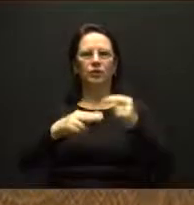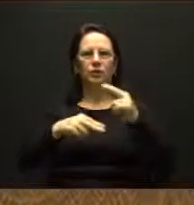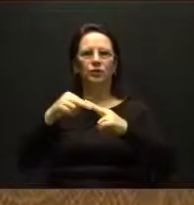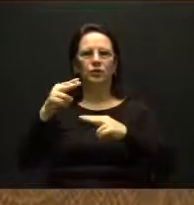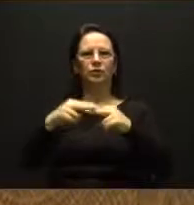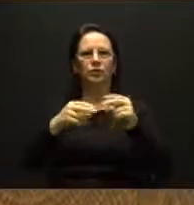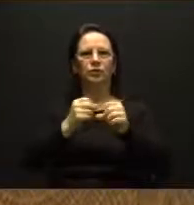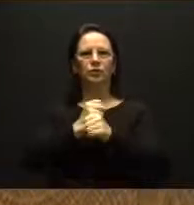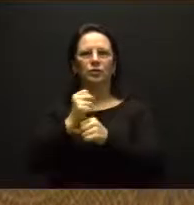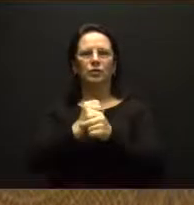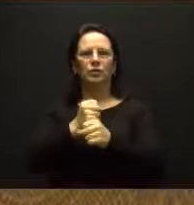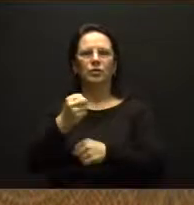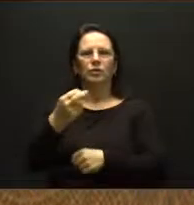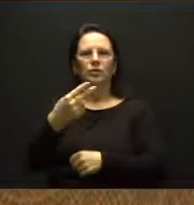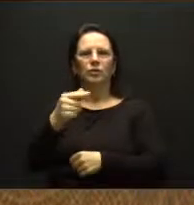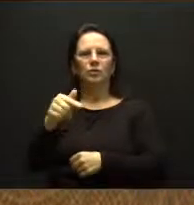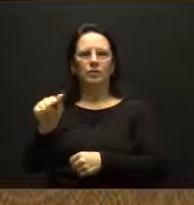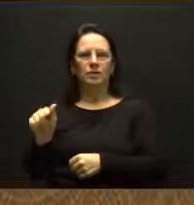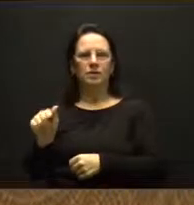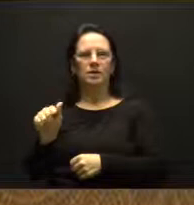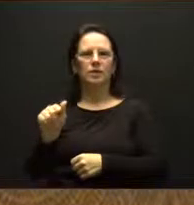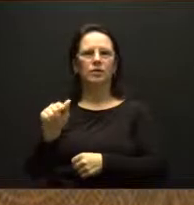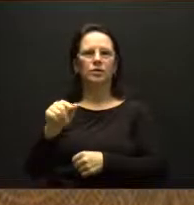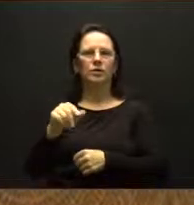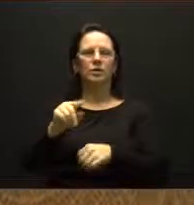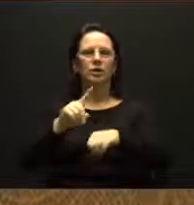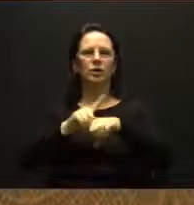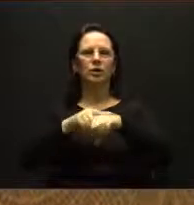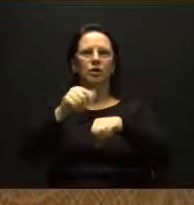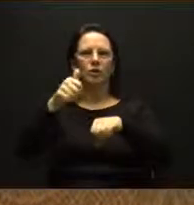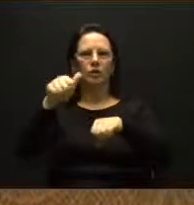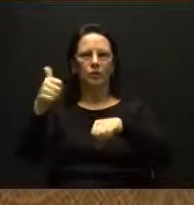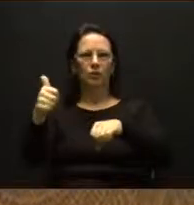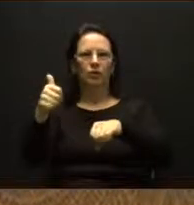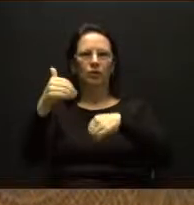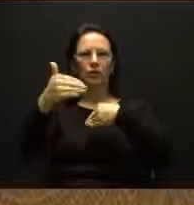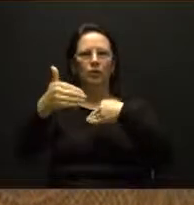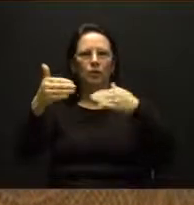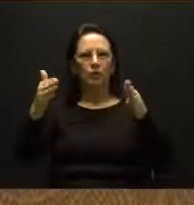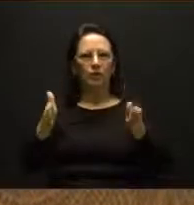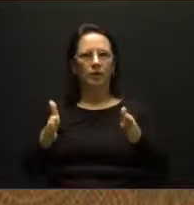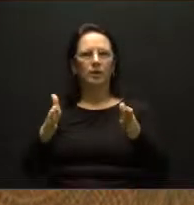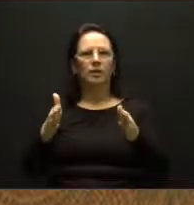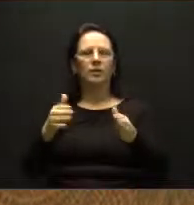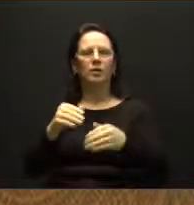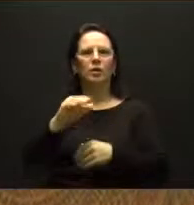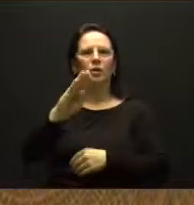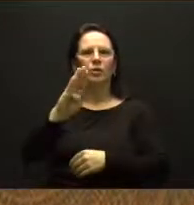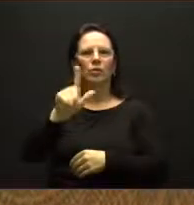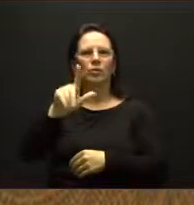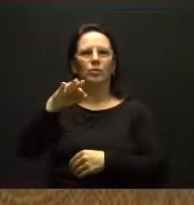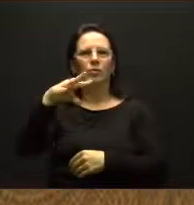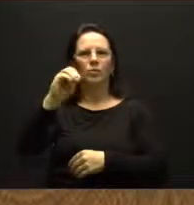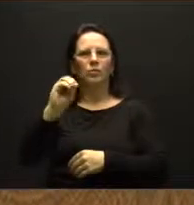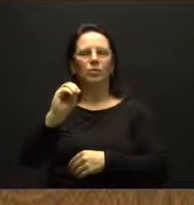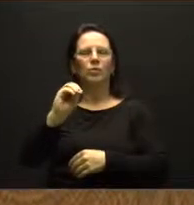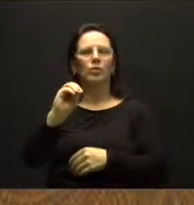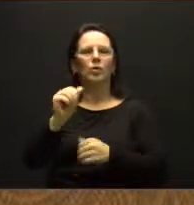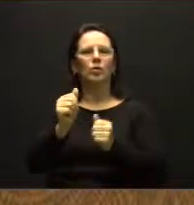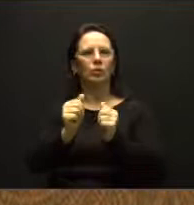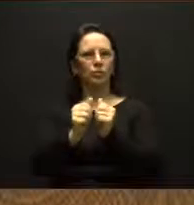2017 às 11 horas no gabinete da presidência localizado no bloco legislativo do paço municipal